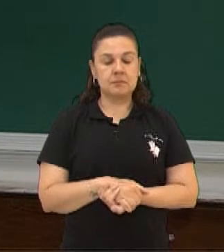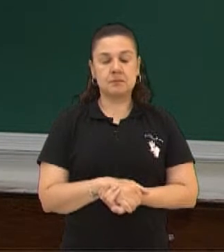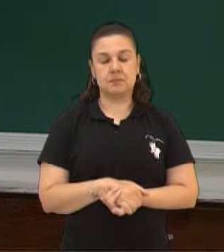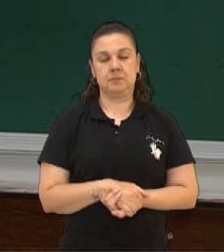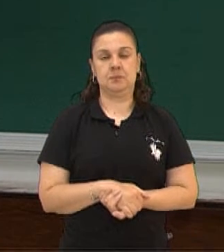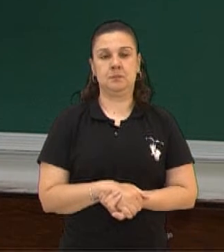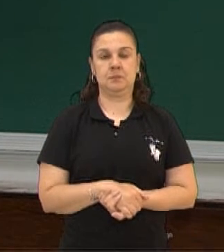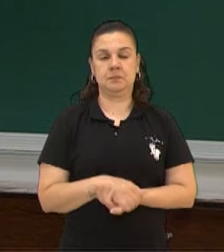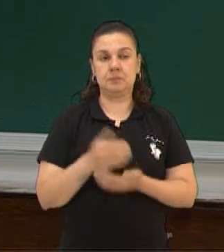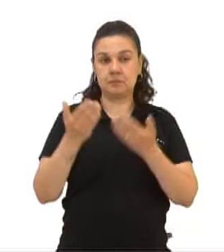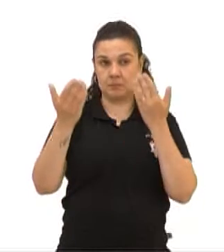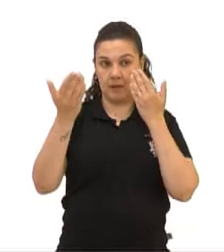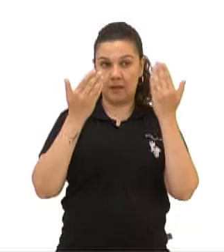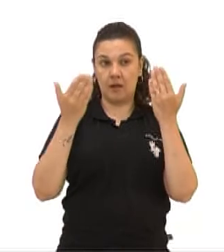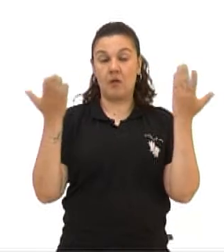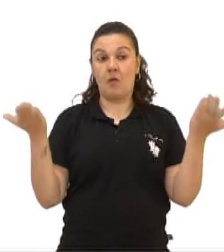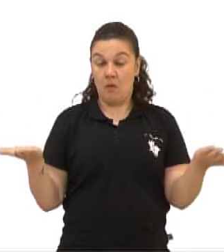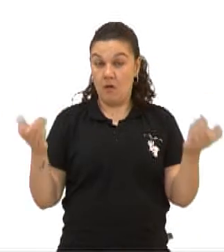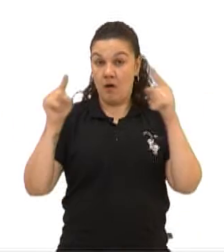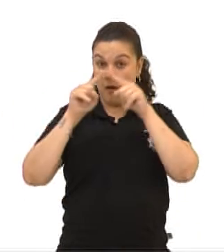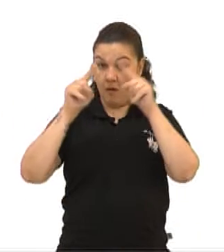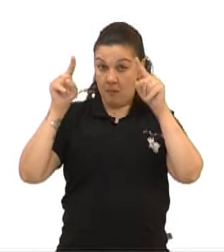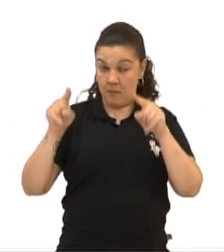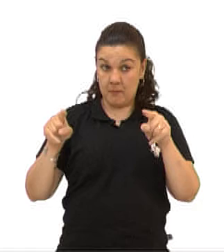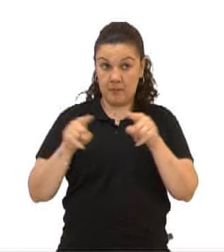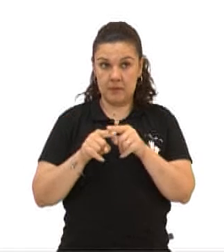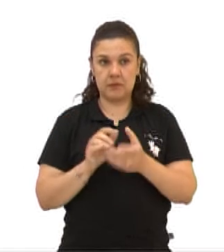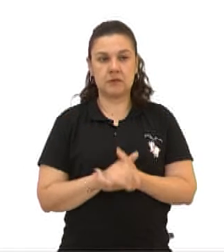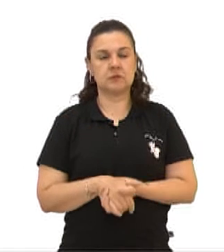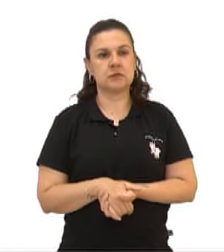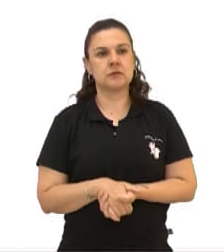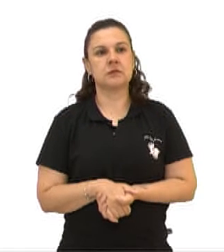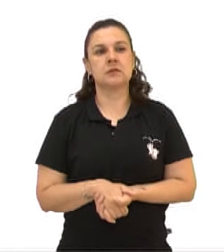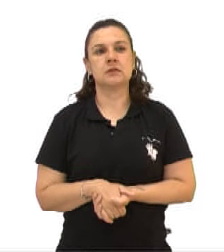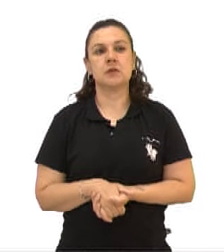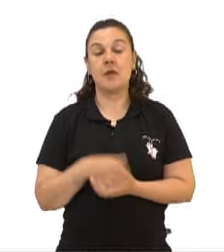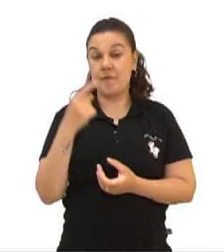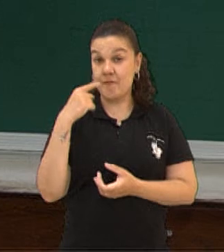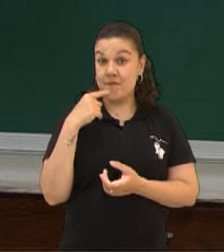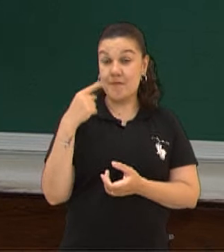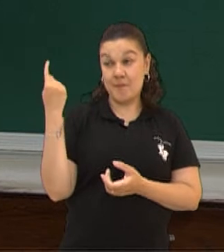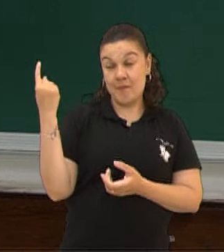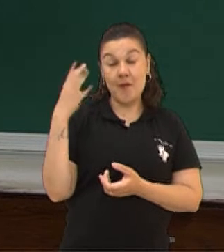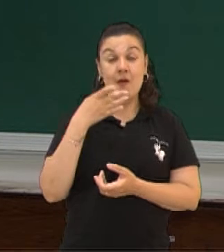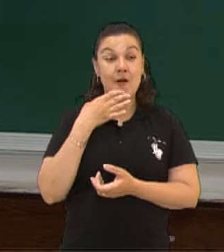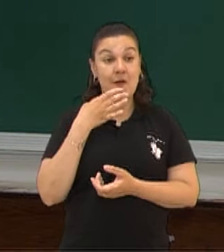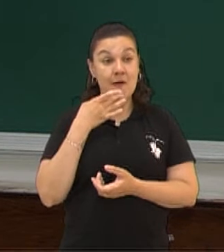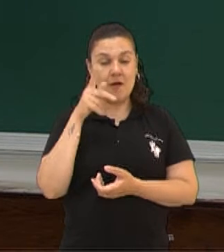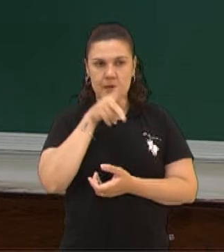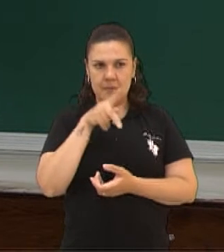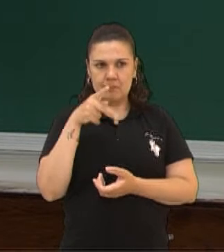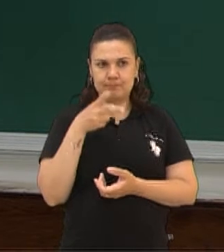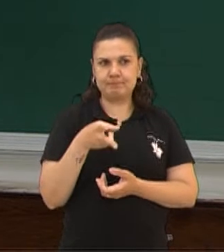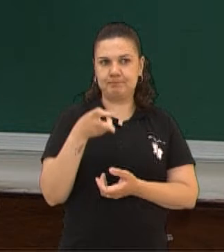Então, analisando cada parede, nós temos o quê? A prof fez bem colorido para vocês conseguirem analisar o que